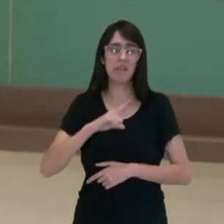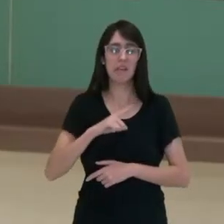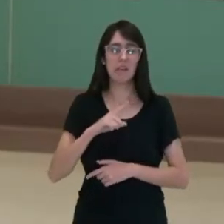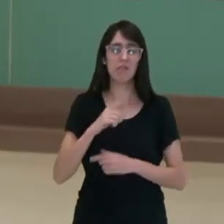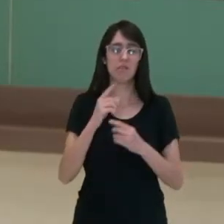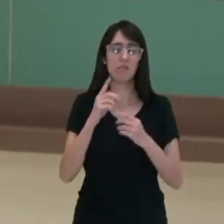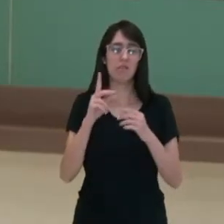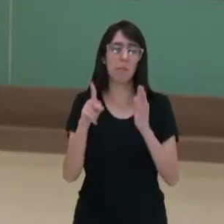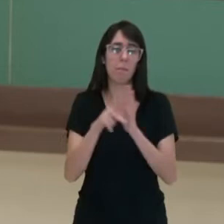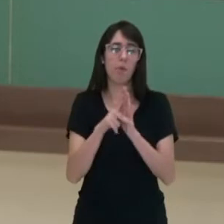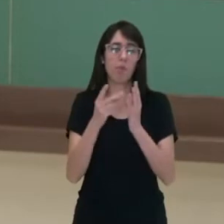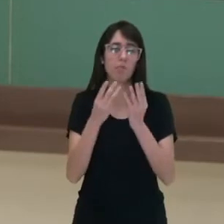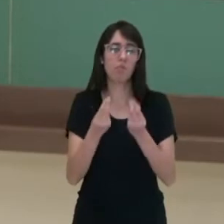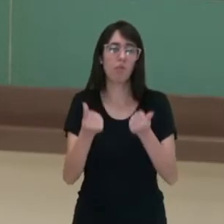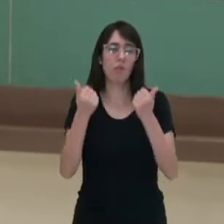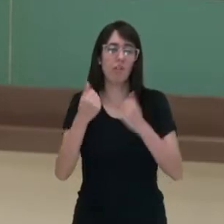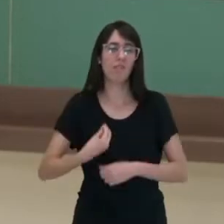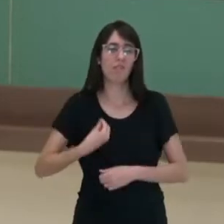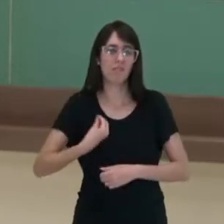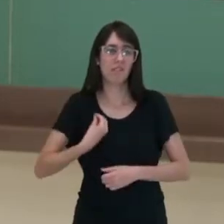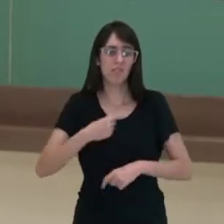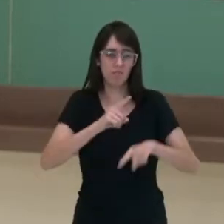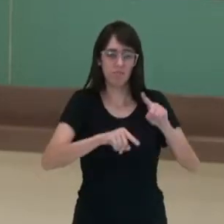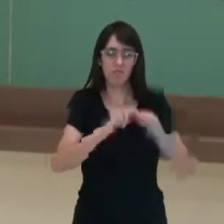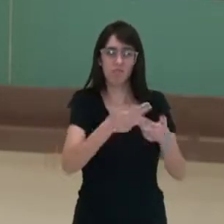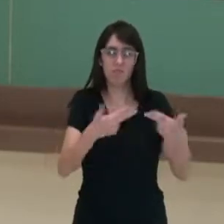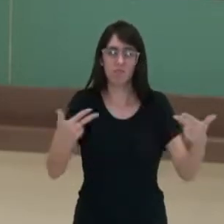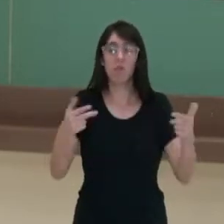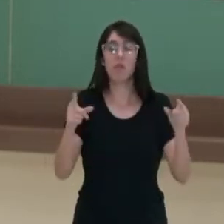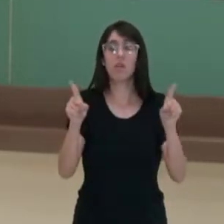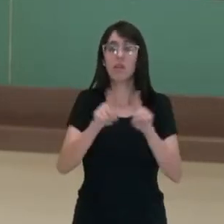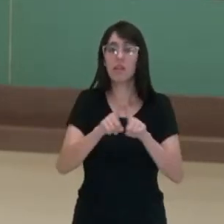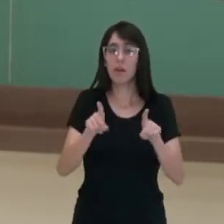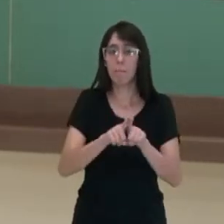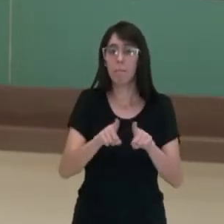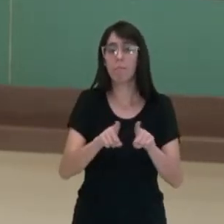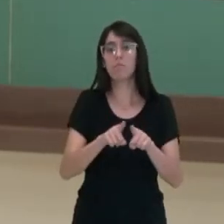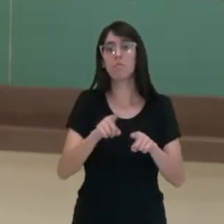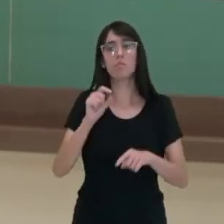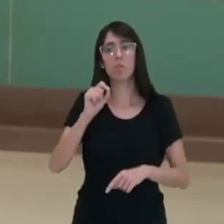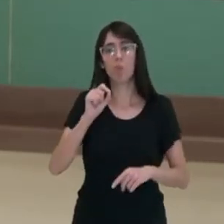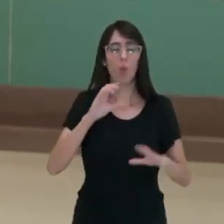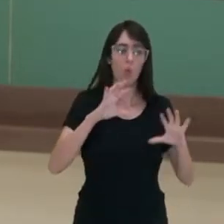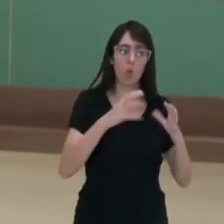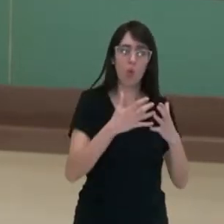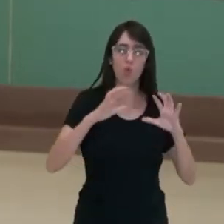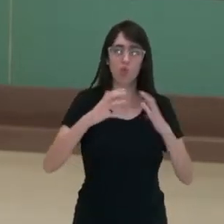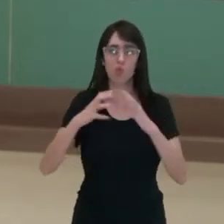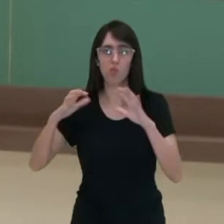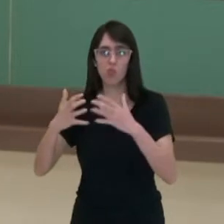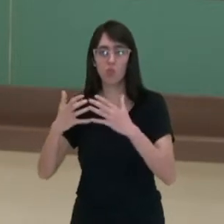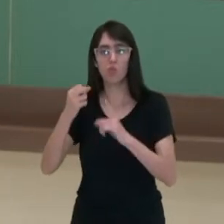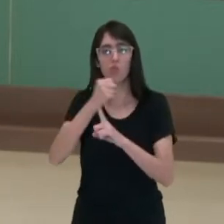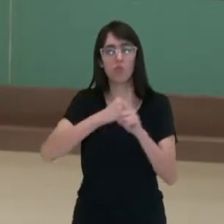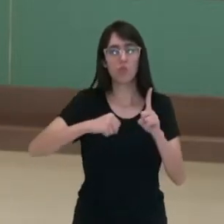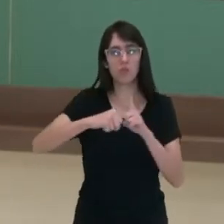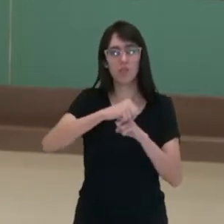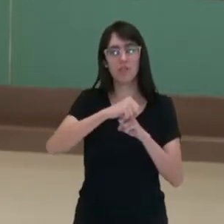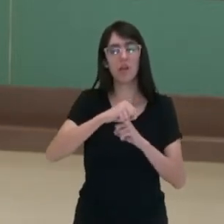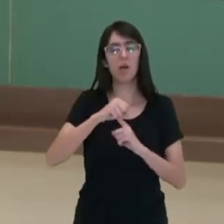condições materiais de vida, mas também uma classificação de grupos sociais com base em